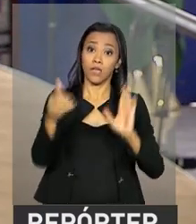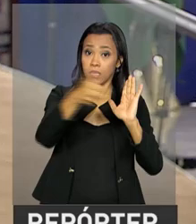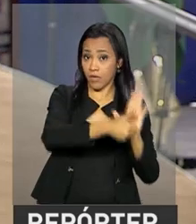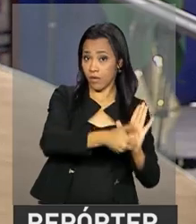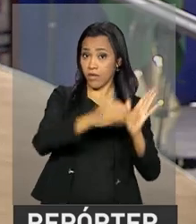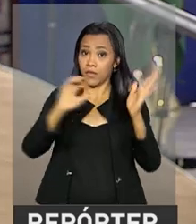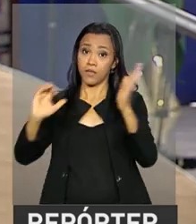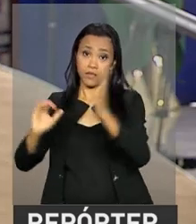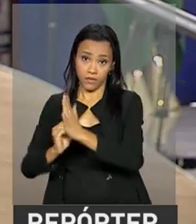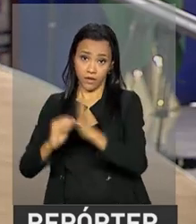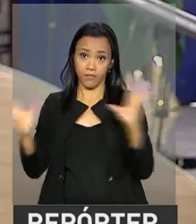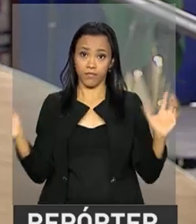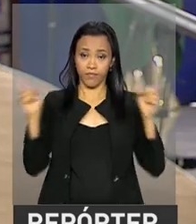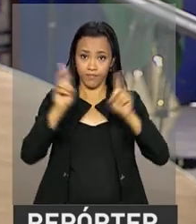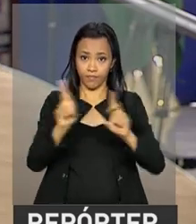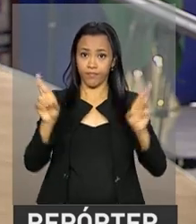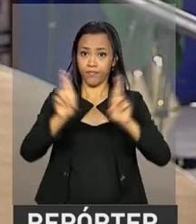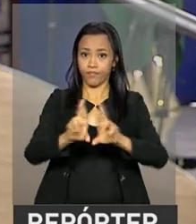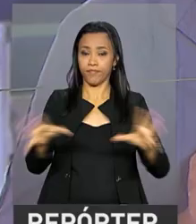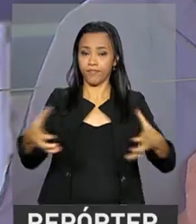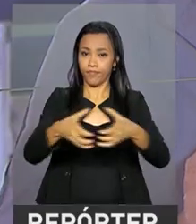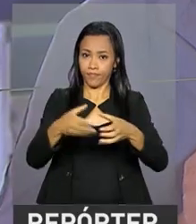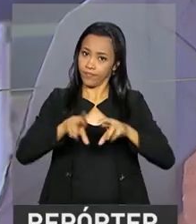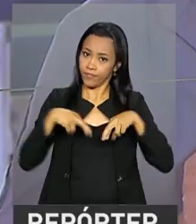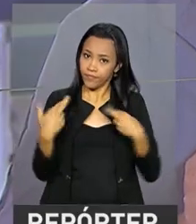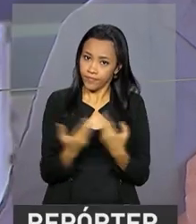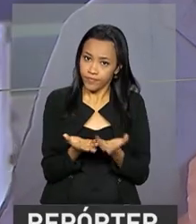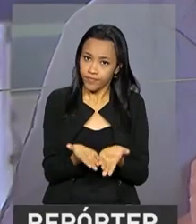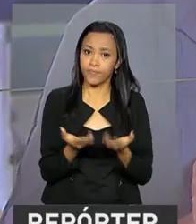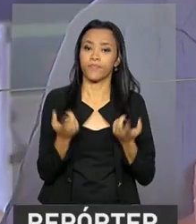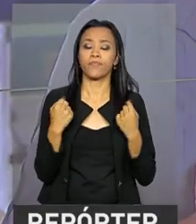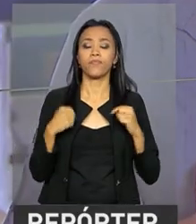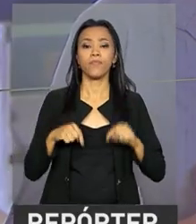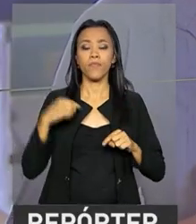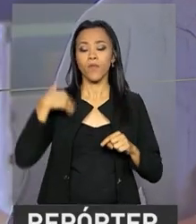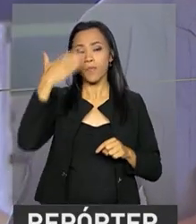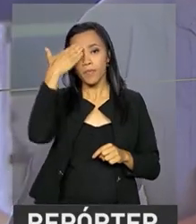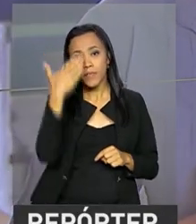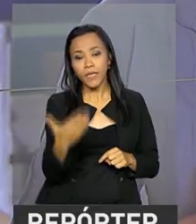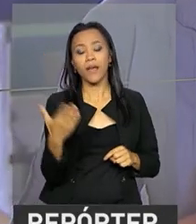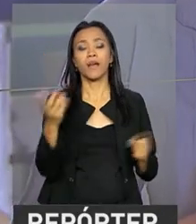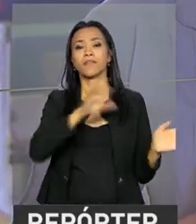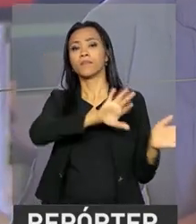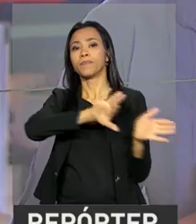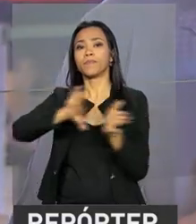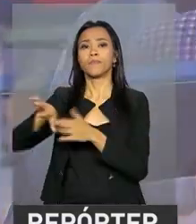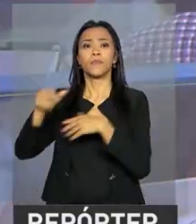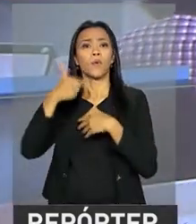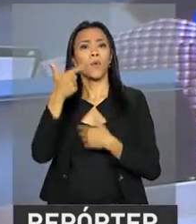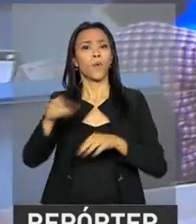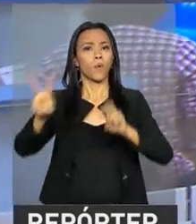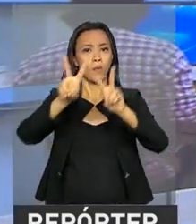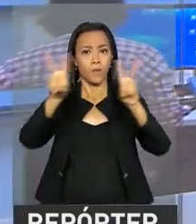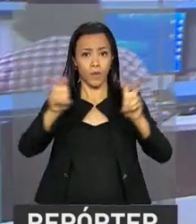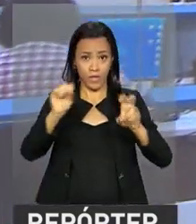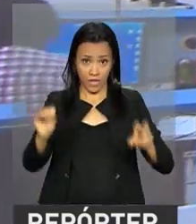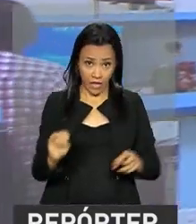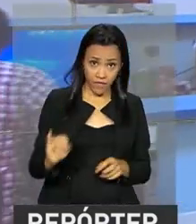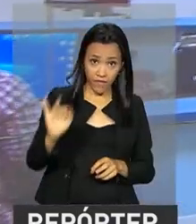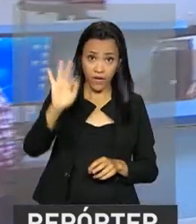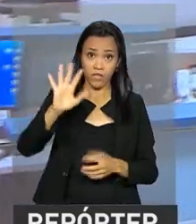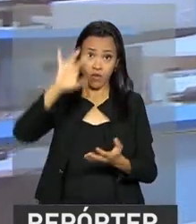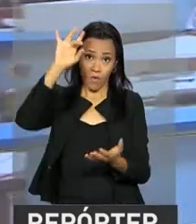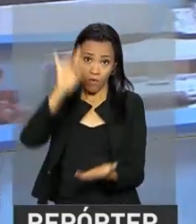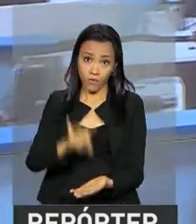Teresa Cristina é com você Leandro tá ta is Obrigado pelas suas informações falar de Economia agora a inflação oficial